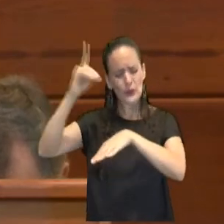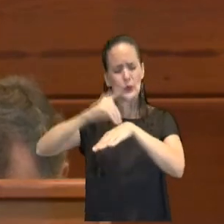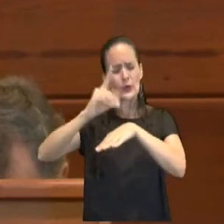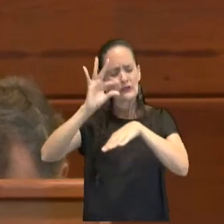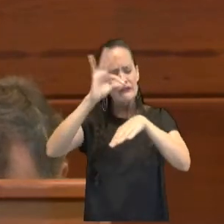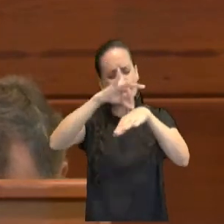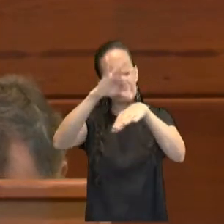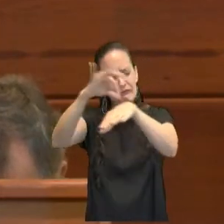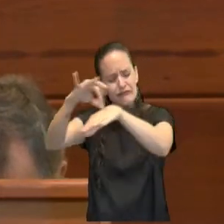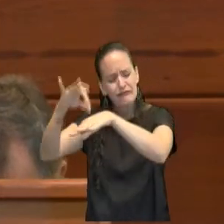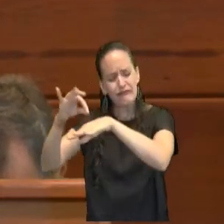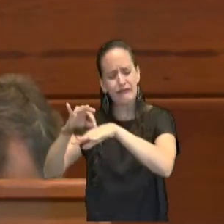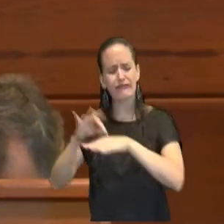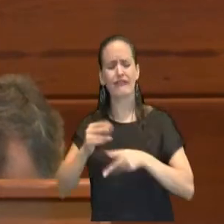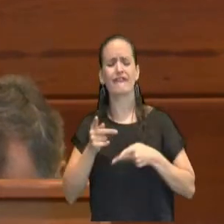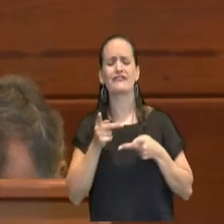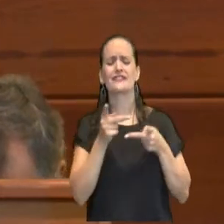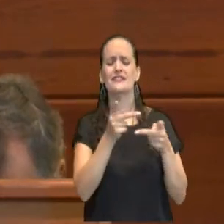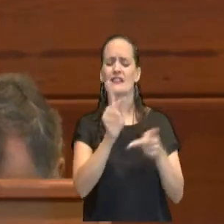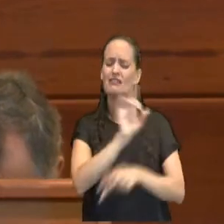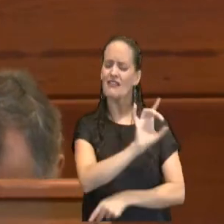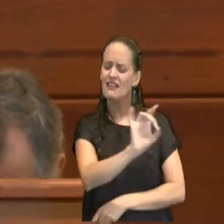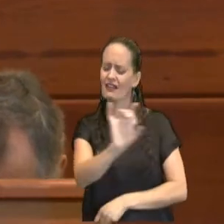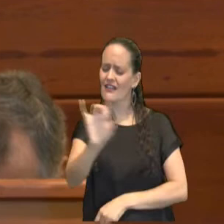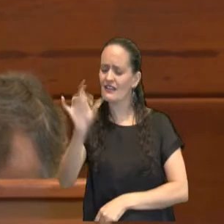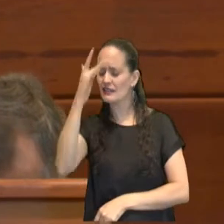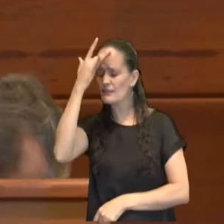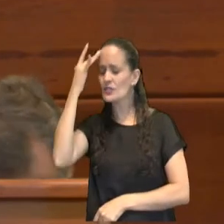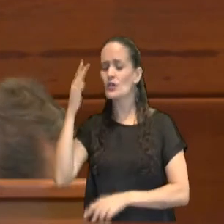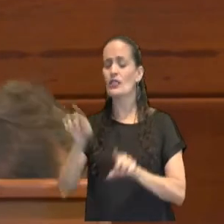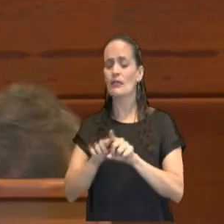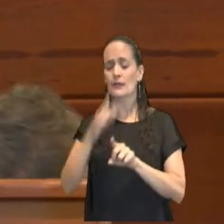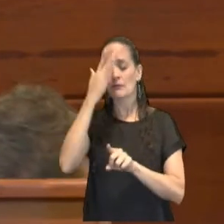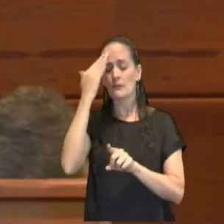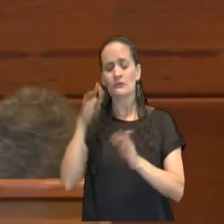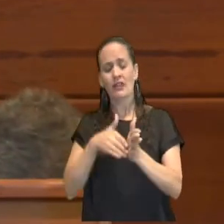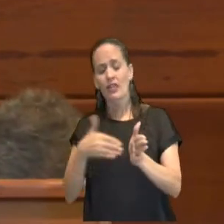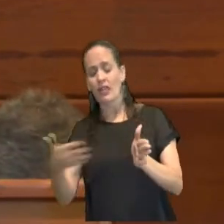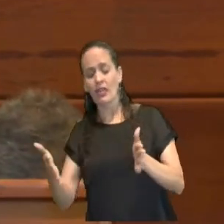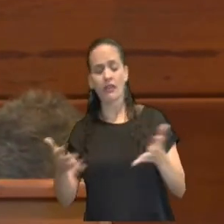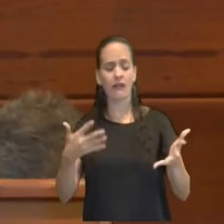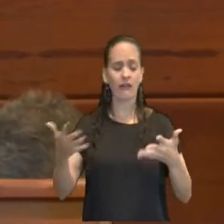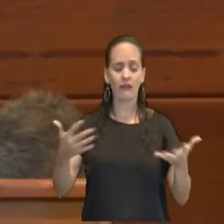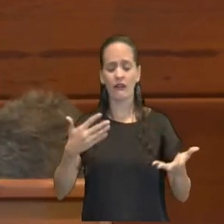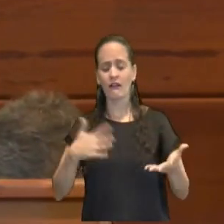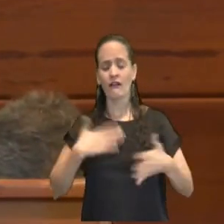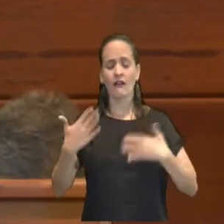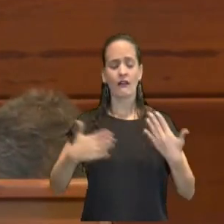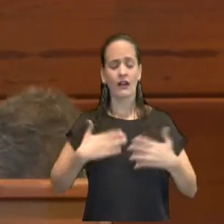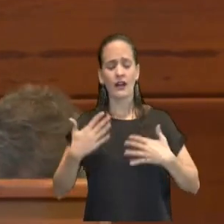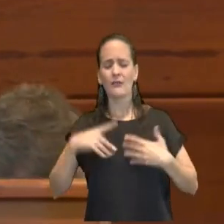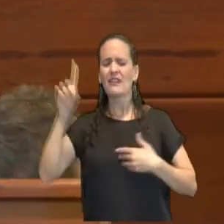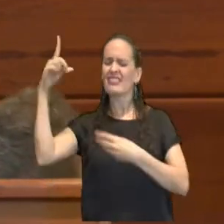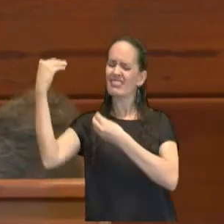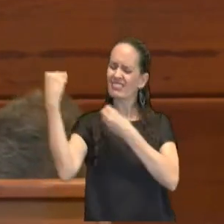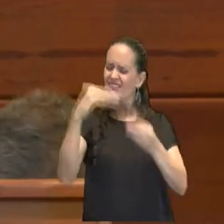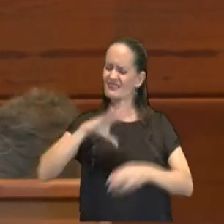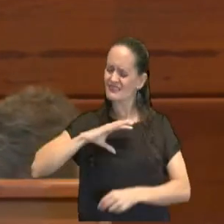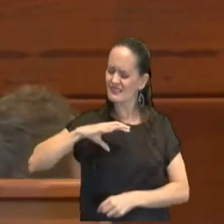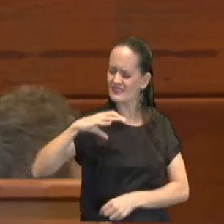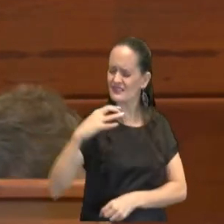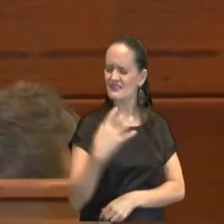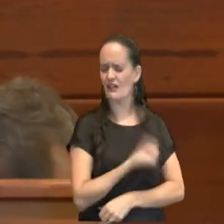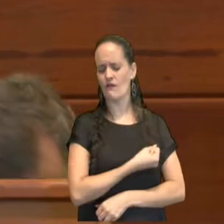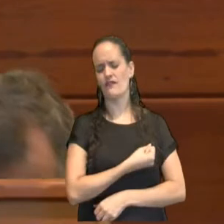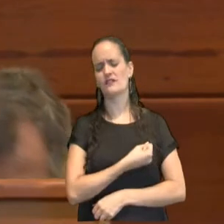o coração. Ó Pai, visita, Pai, aqueles que estão perdidos, leve salvação, traga salvação, Senhor.